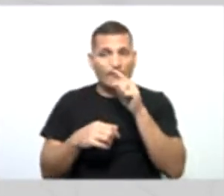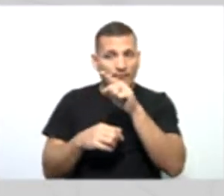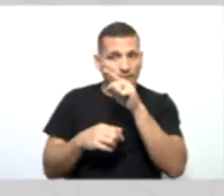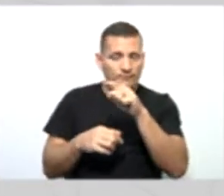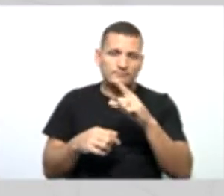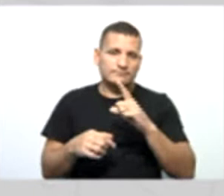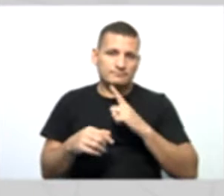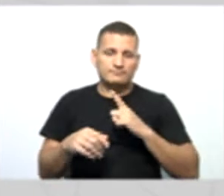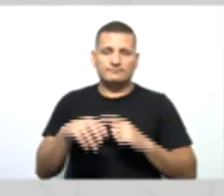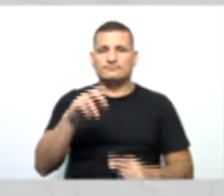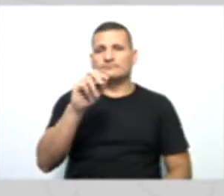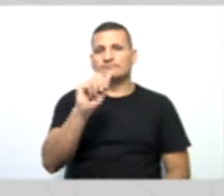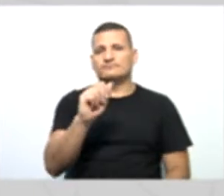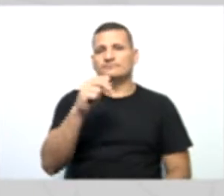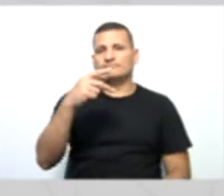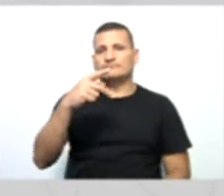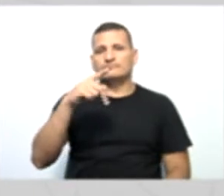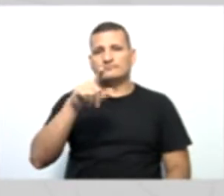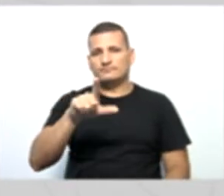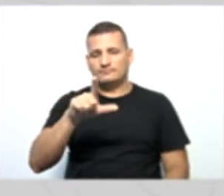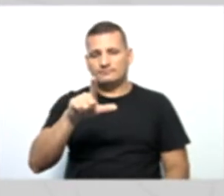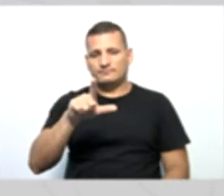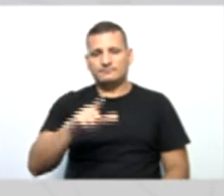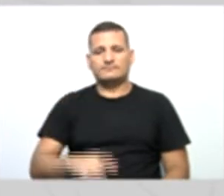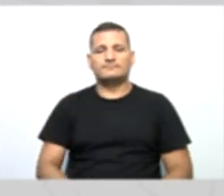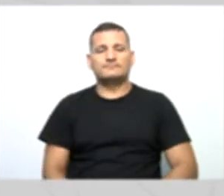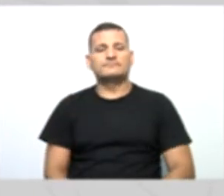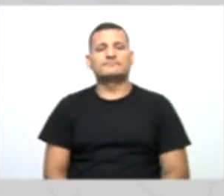um arranjo produtivo local.